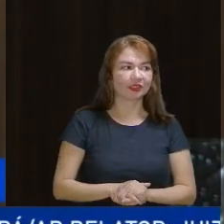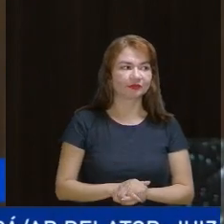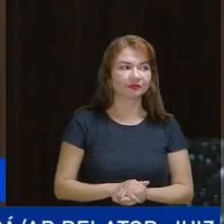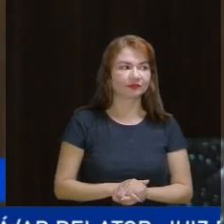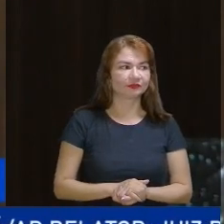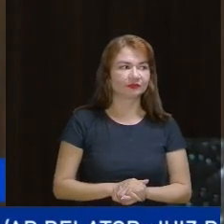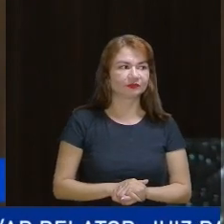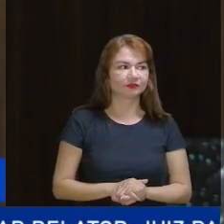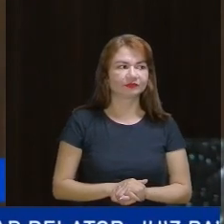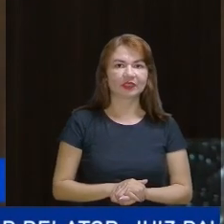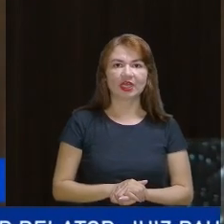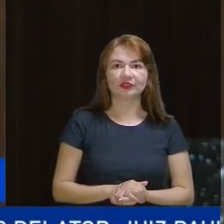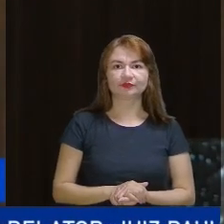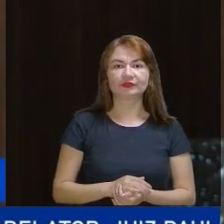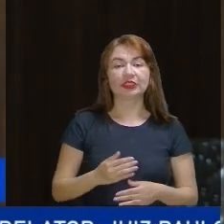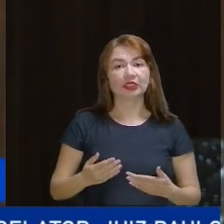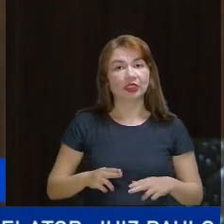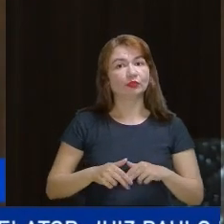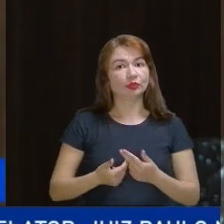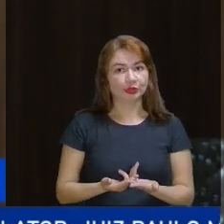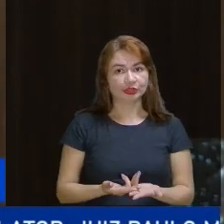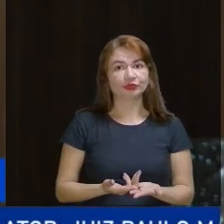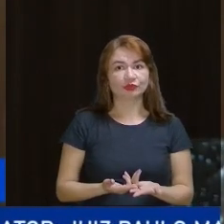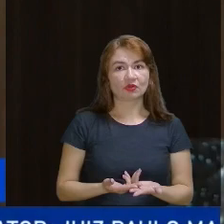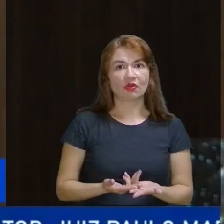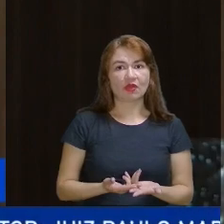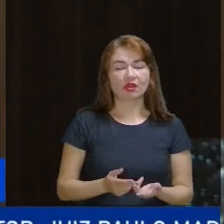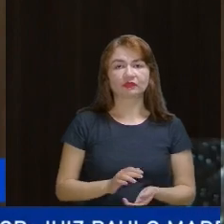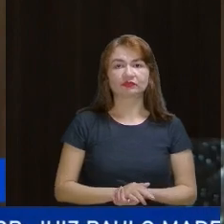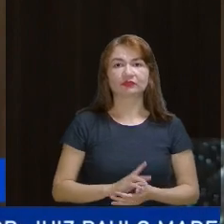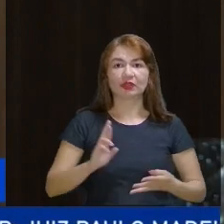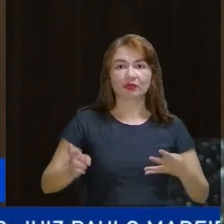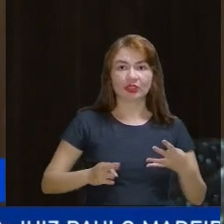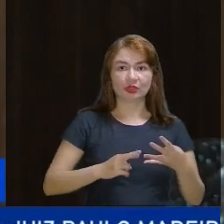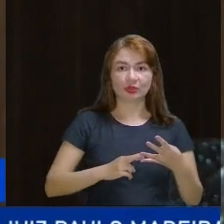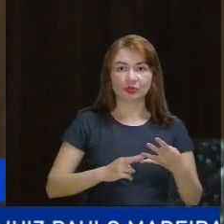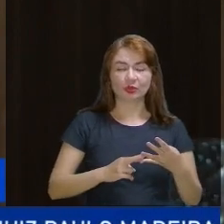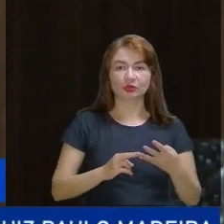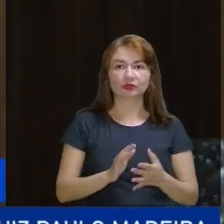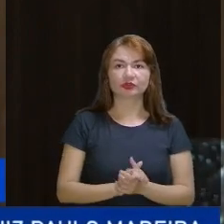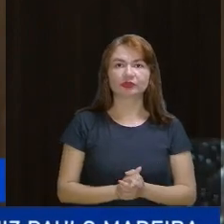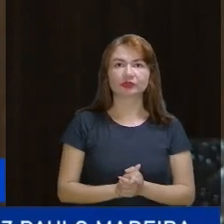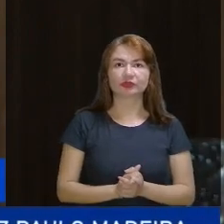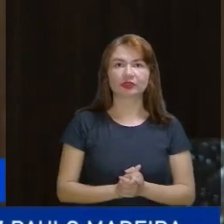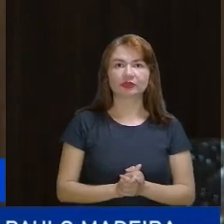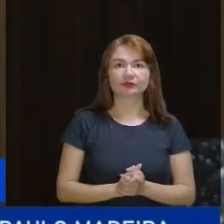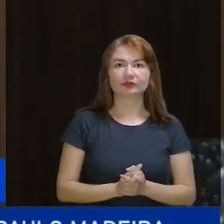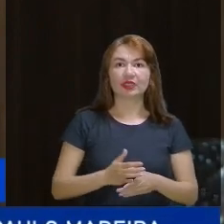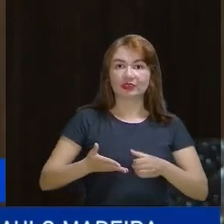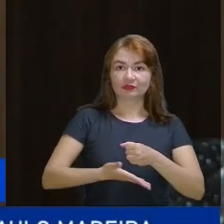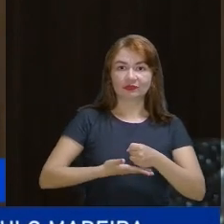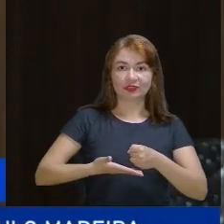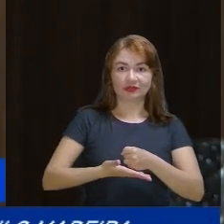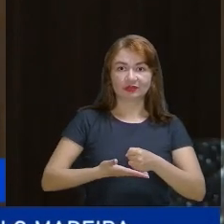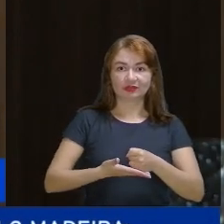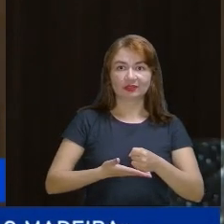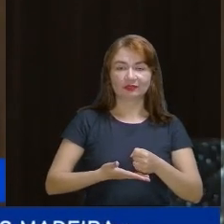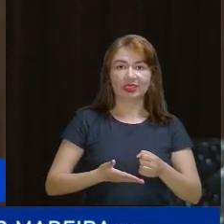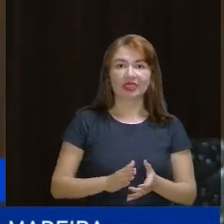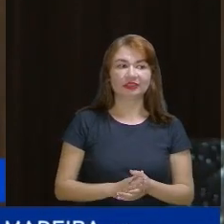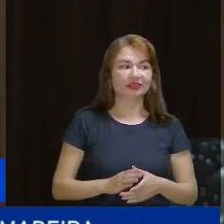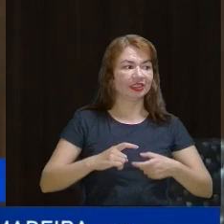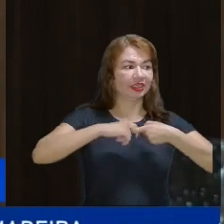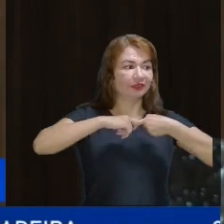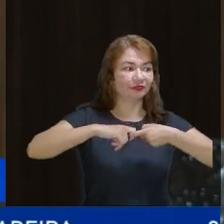por isso que a gente afirma que é um recurso de fundamentação vinculada. Então, só fazendo um